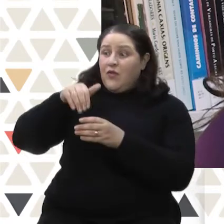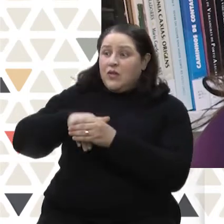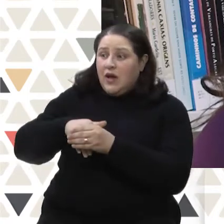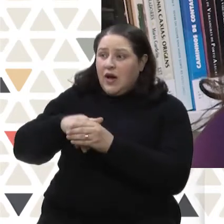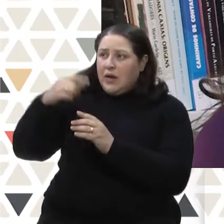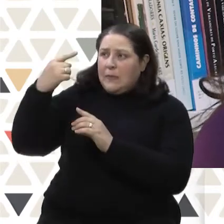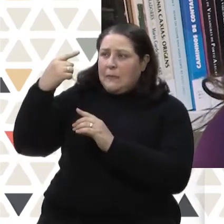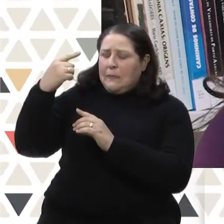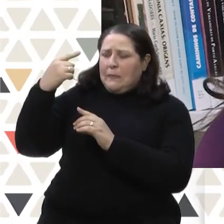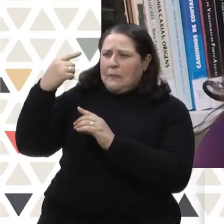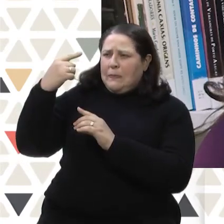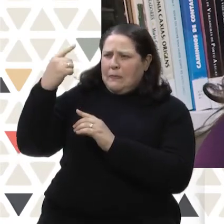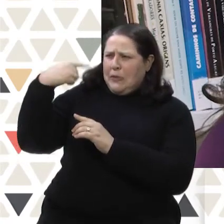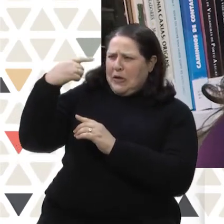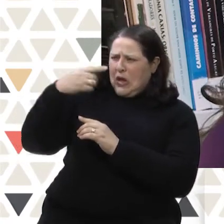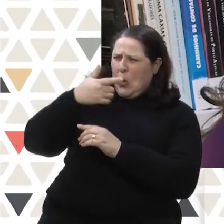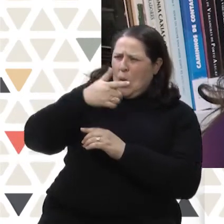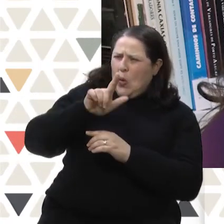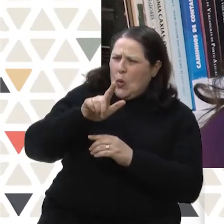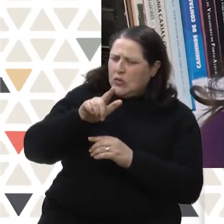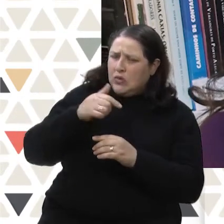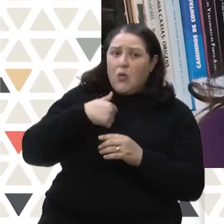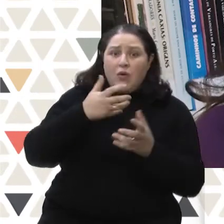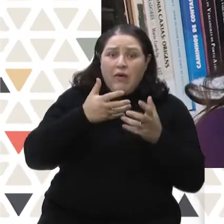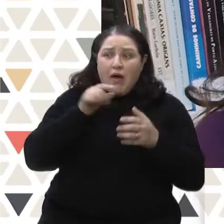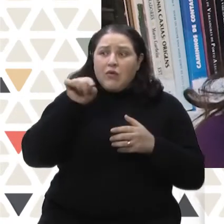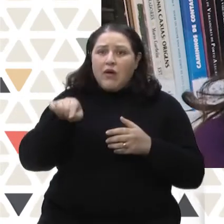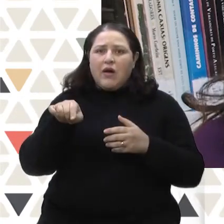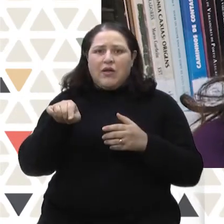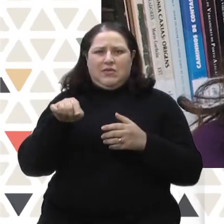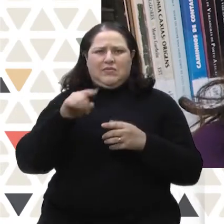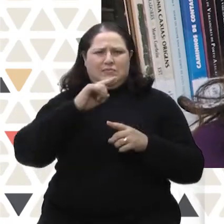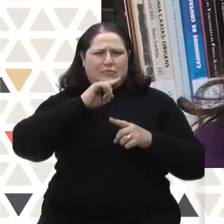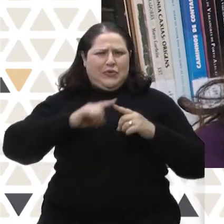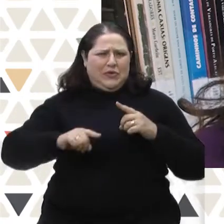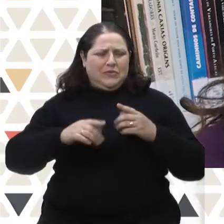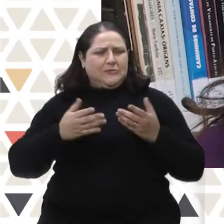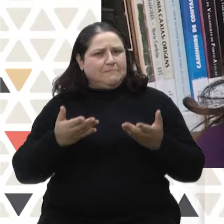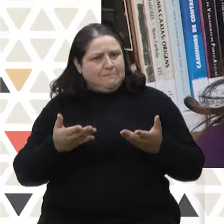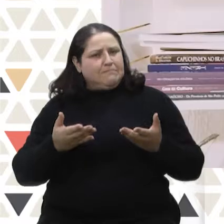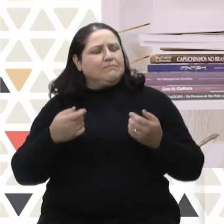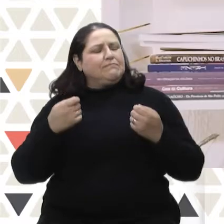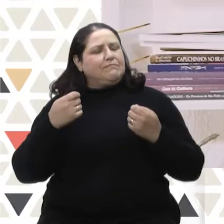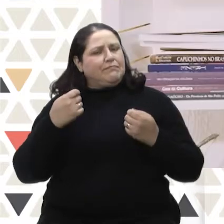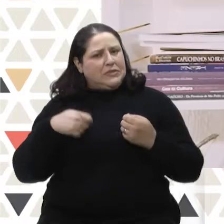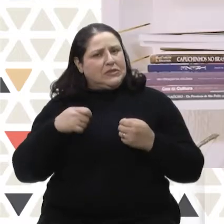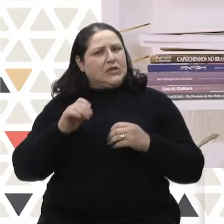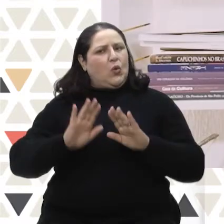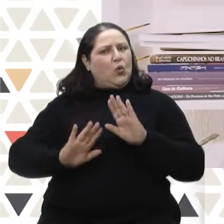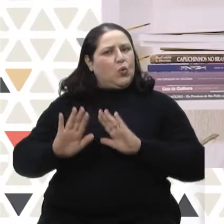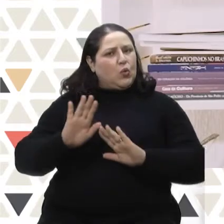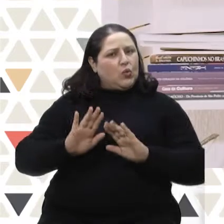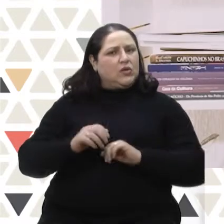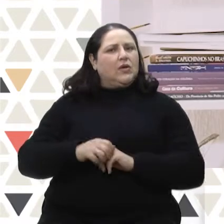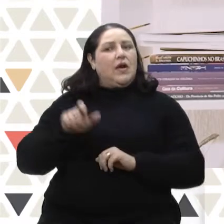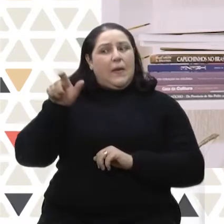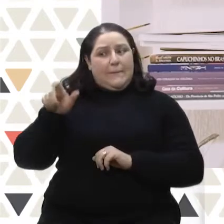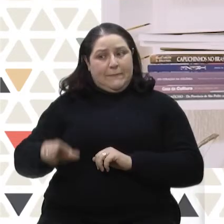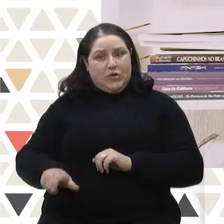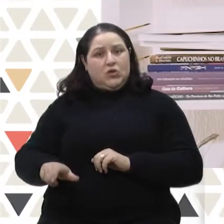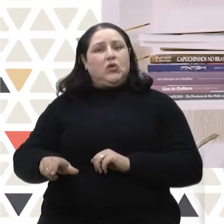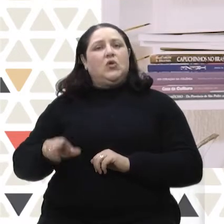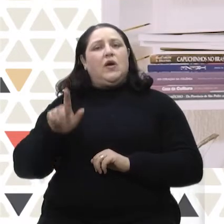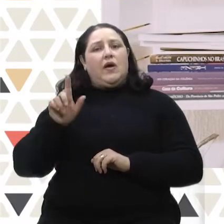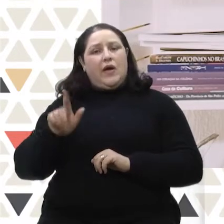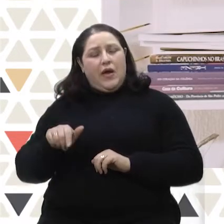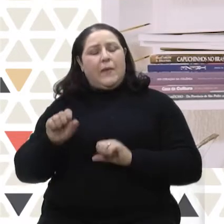em quem você realmente deseja que seja o seu representante. E é bem importante mencionar o quê? Que